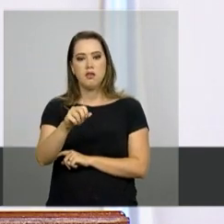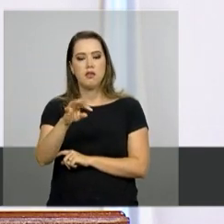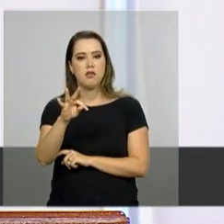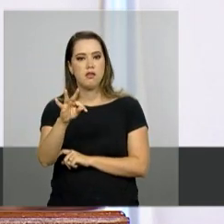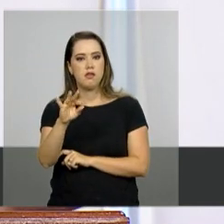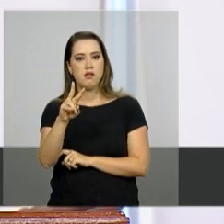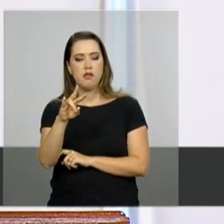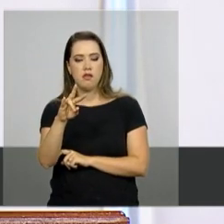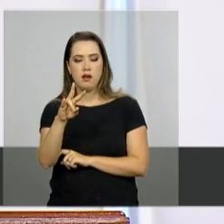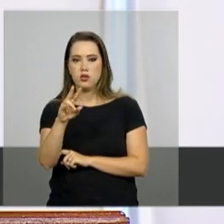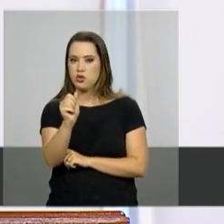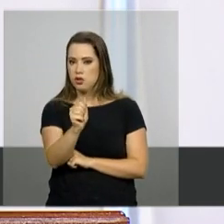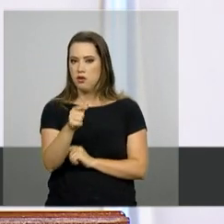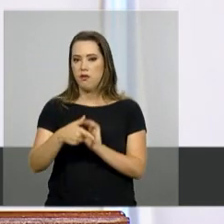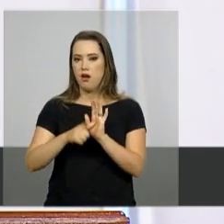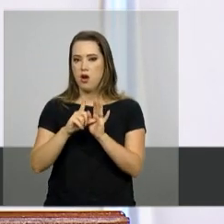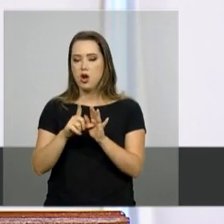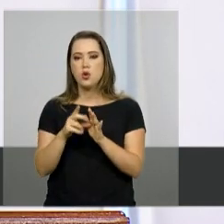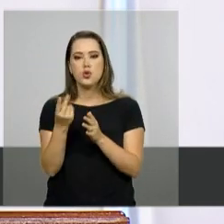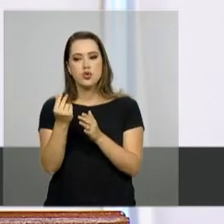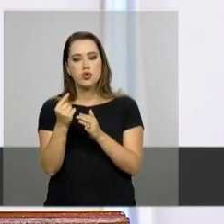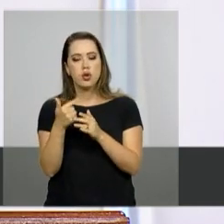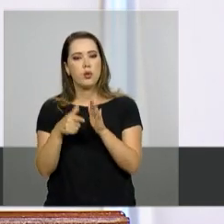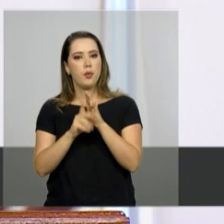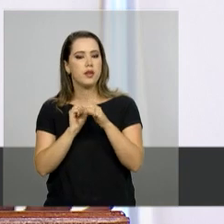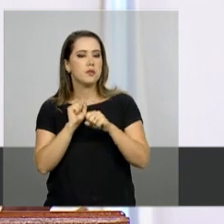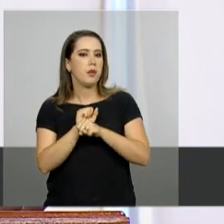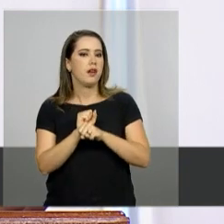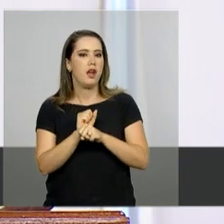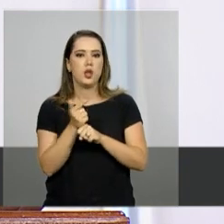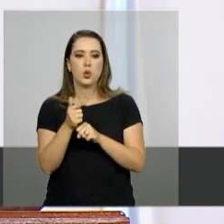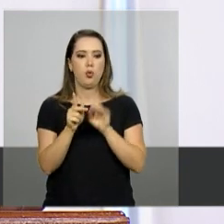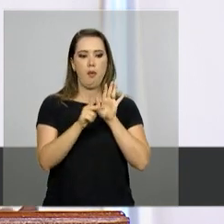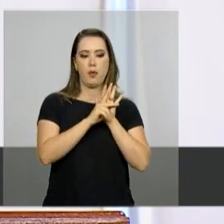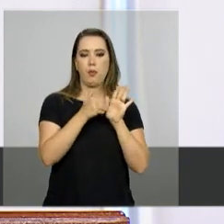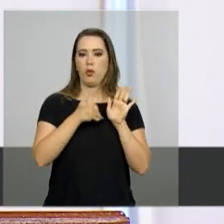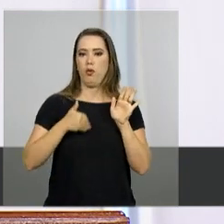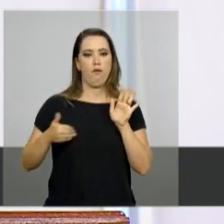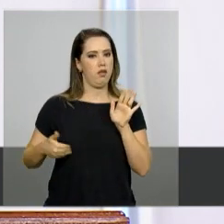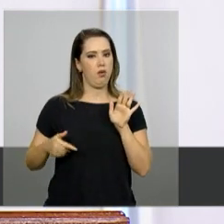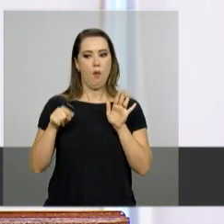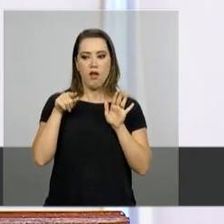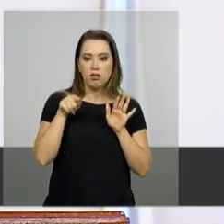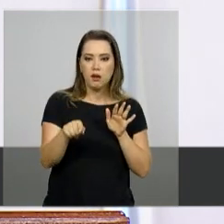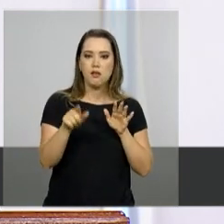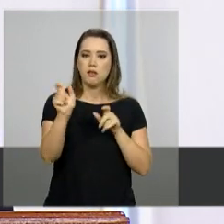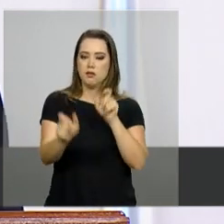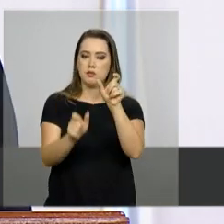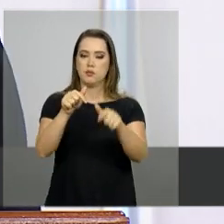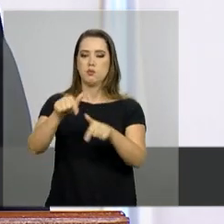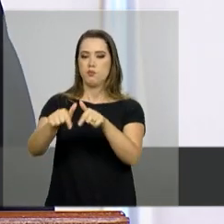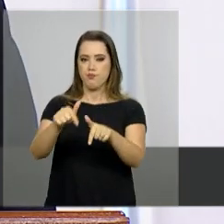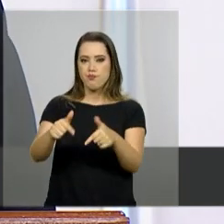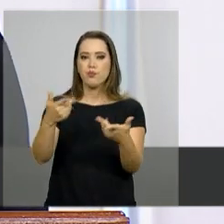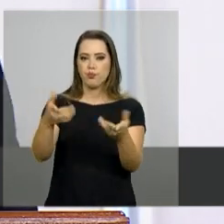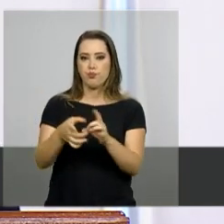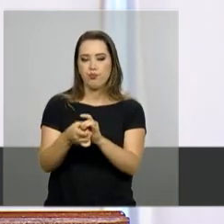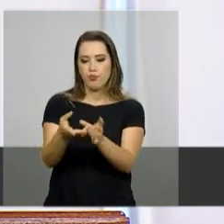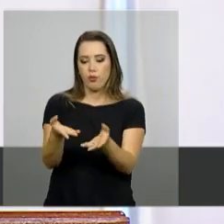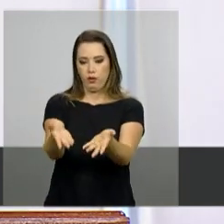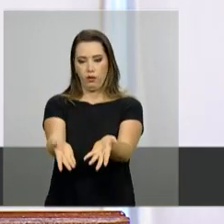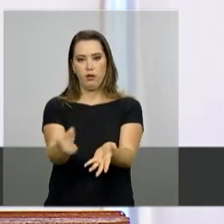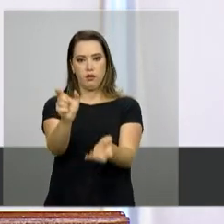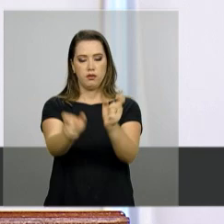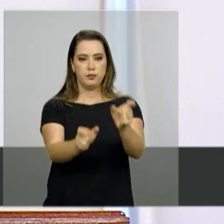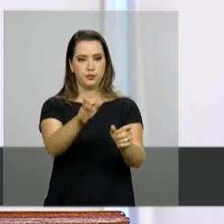uma conta que estava paralisada não é não é do estado é do trabalhador isto liberou como